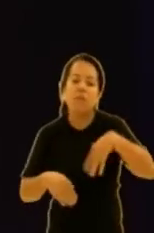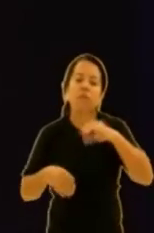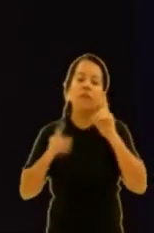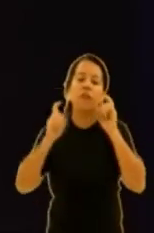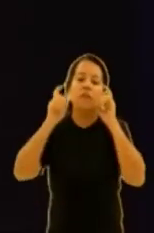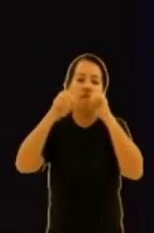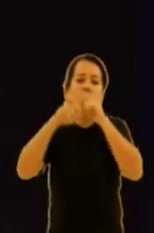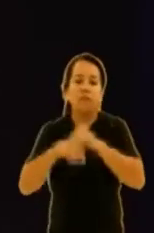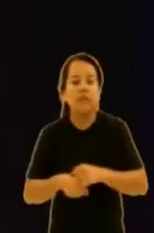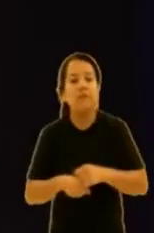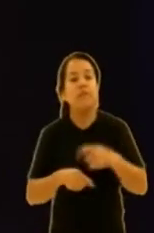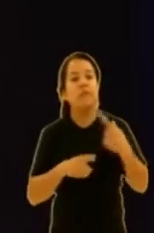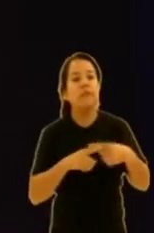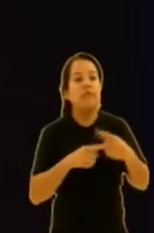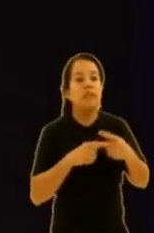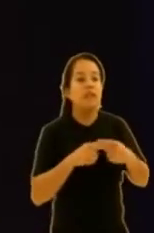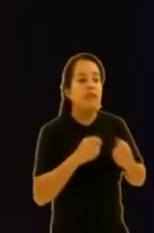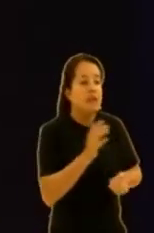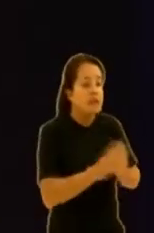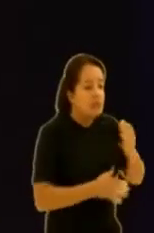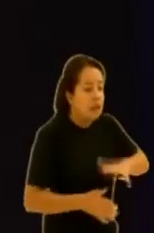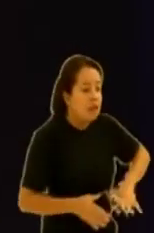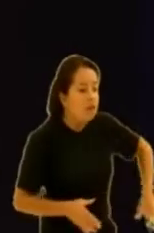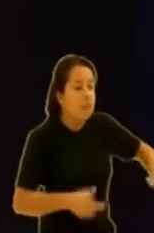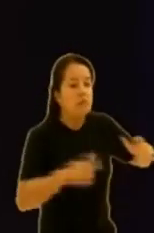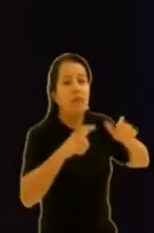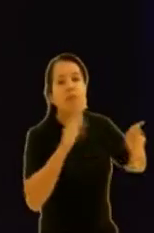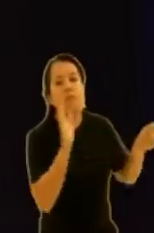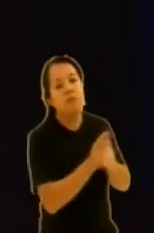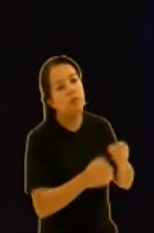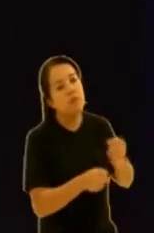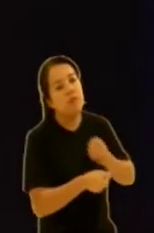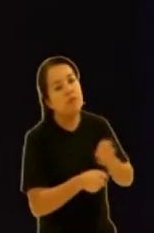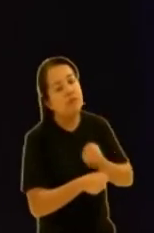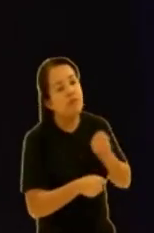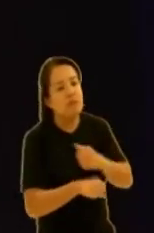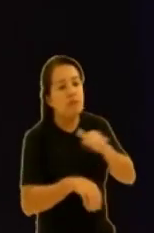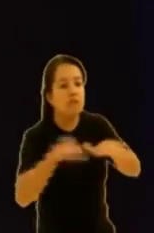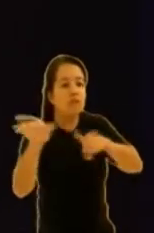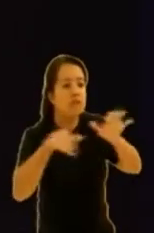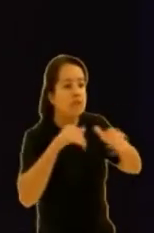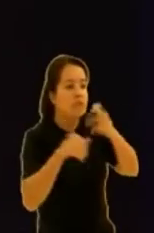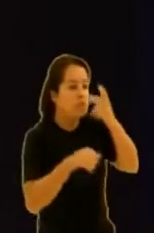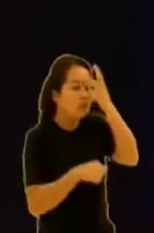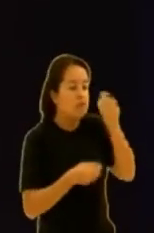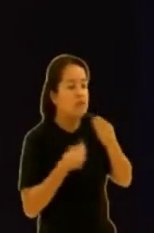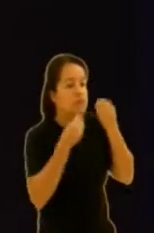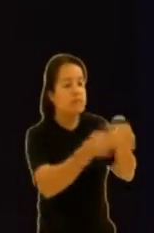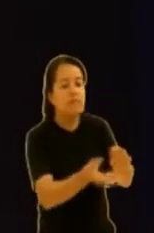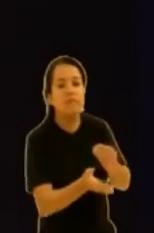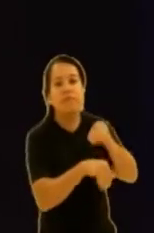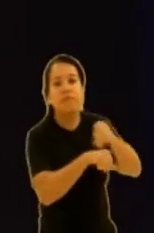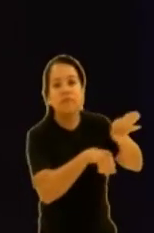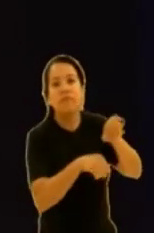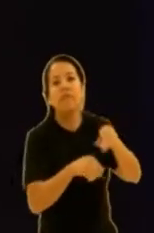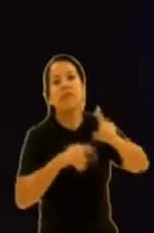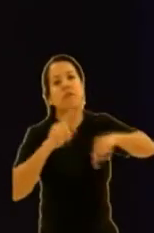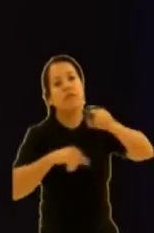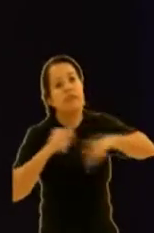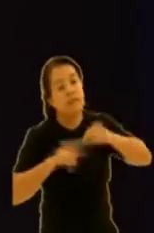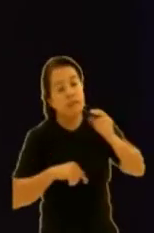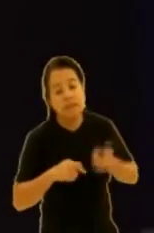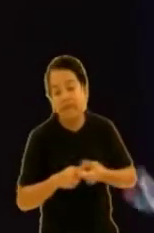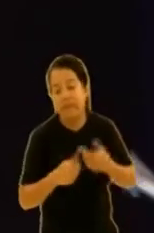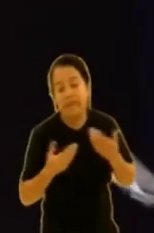tem que estabelecer canteiros, logísticas regionais, fornecedores. Quando você estabelece isso, que demora mais tempo,